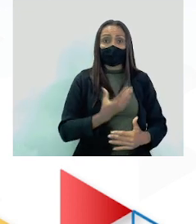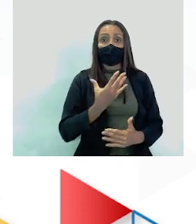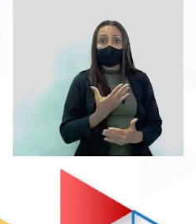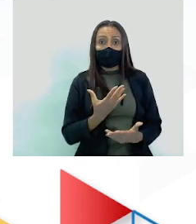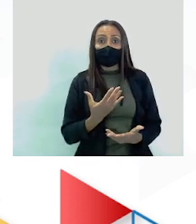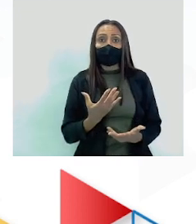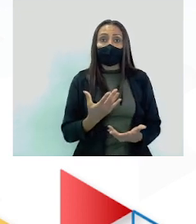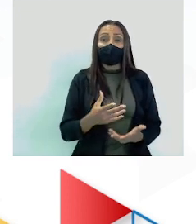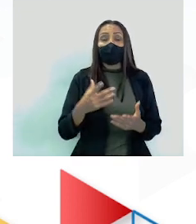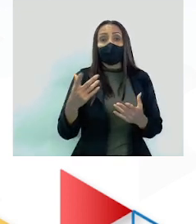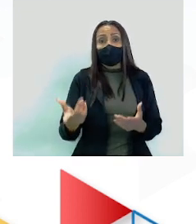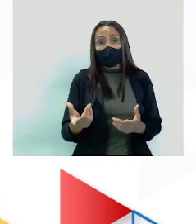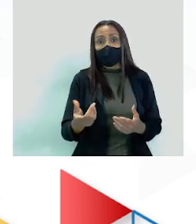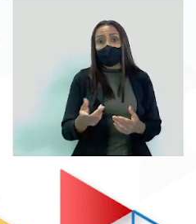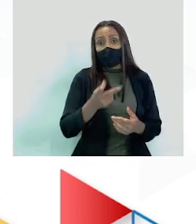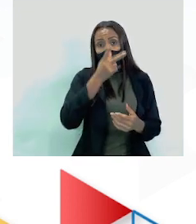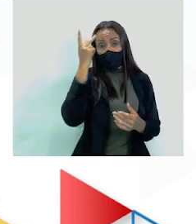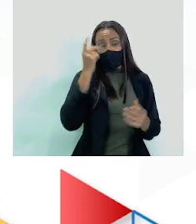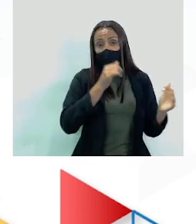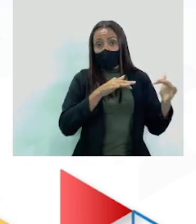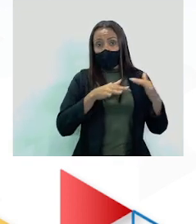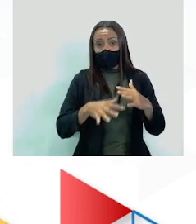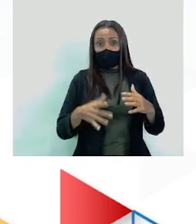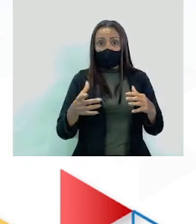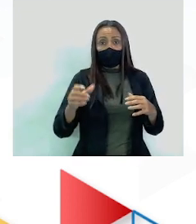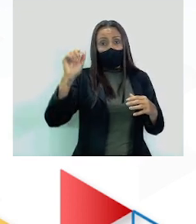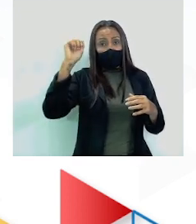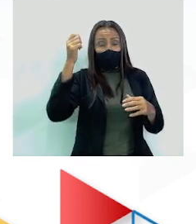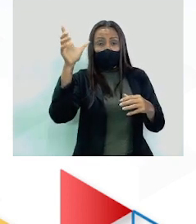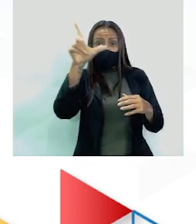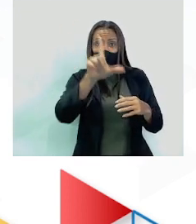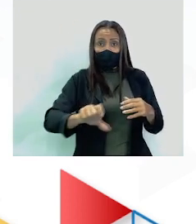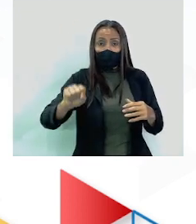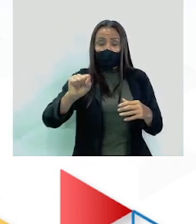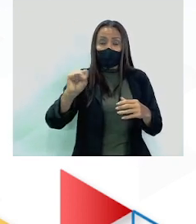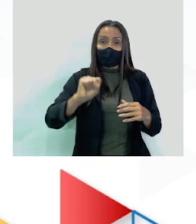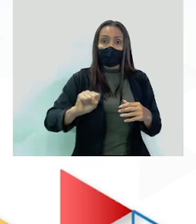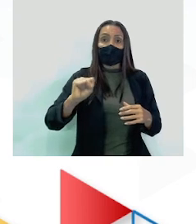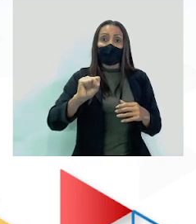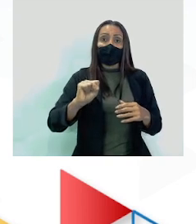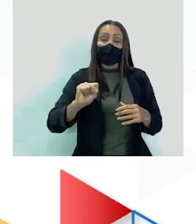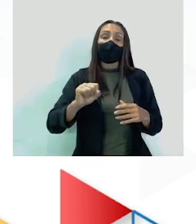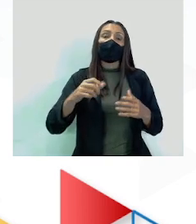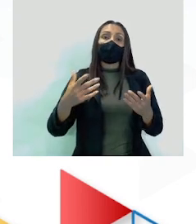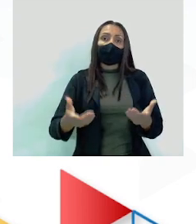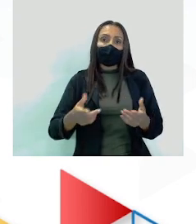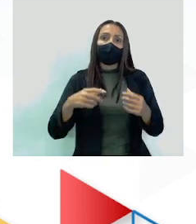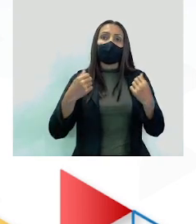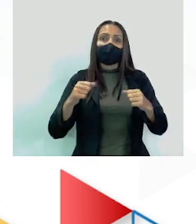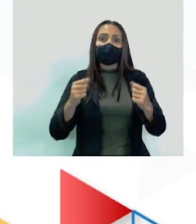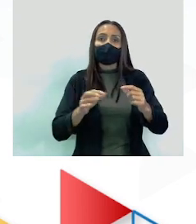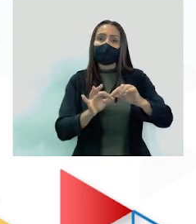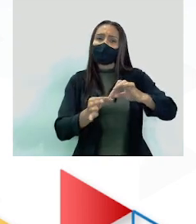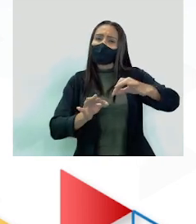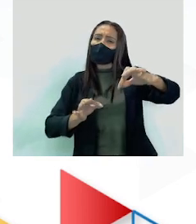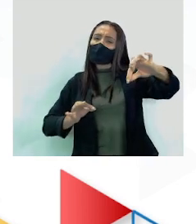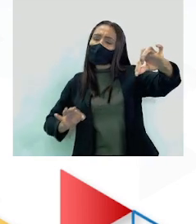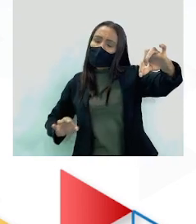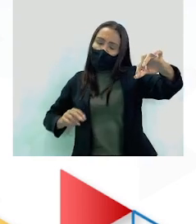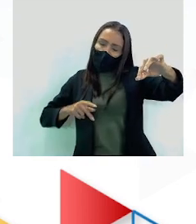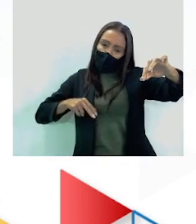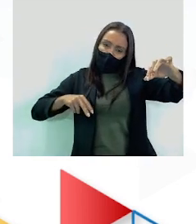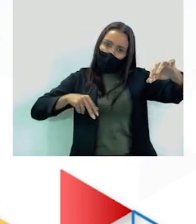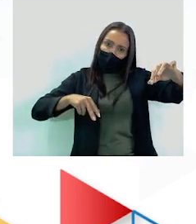porque esses colonizadores na África, tanto dos holandeses quanto dos ingleses, eles precisavam fazer longos deslocamentos, né, a